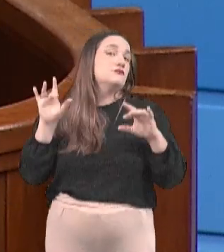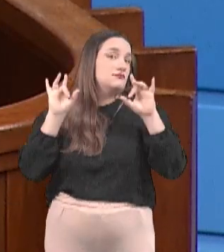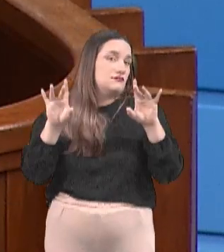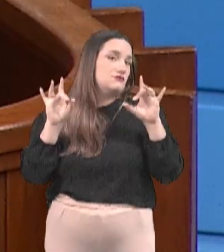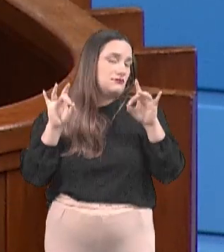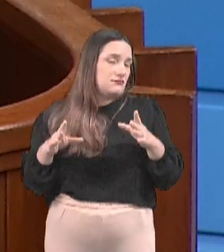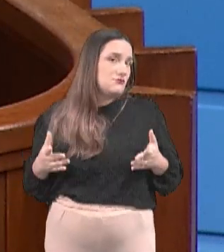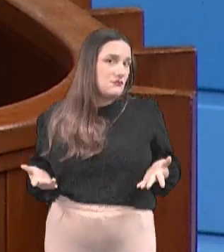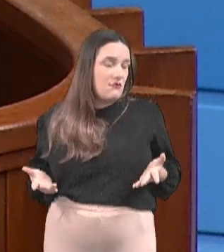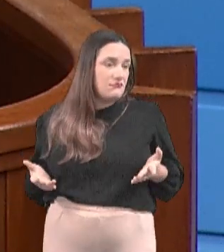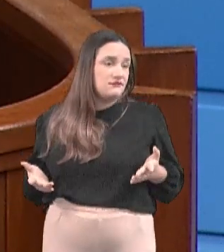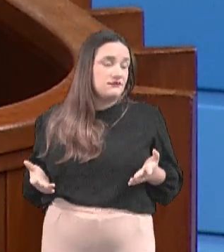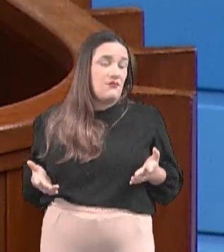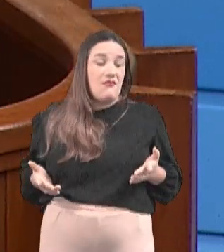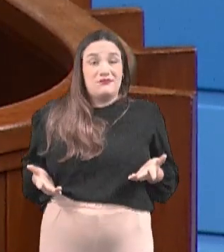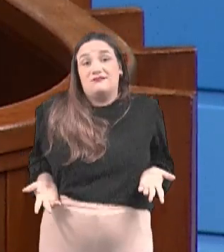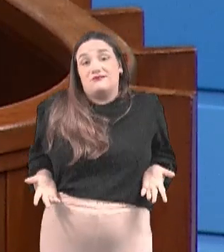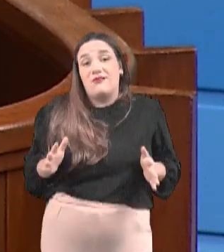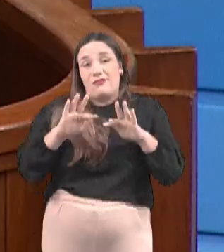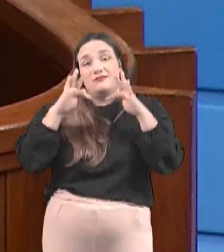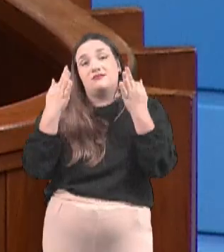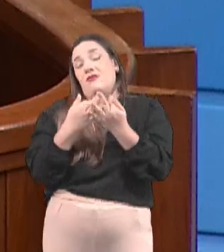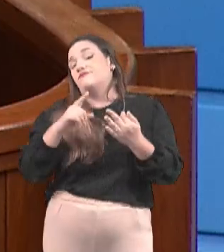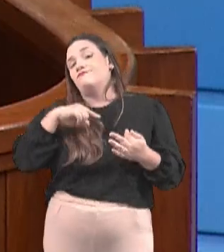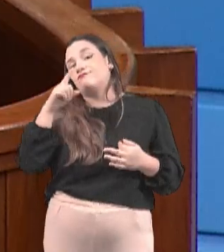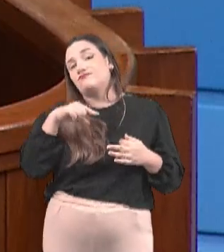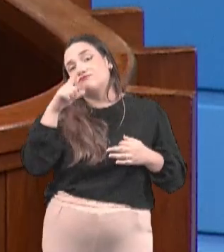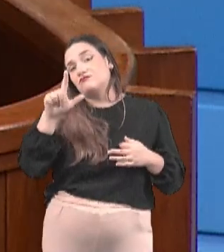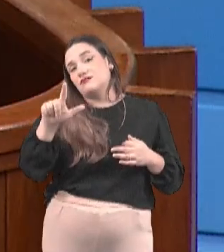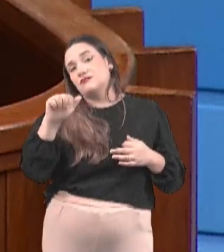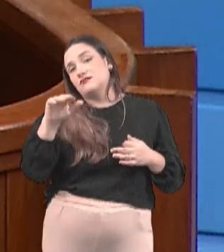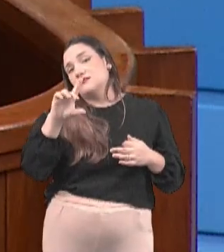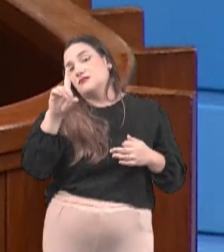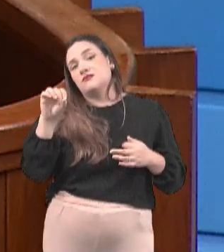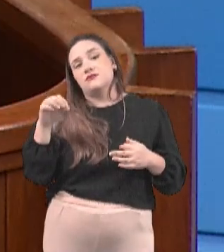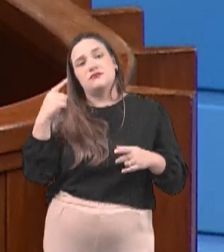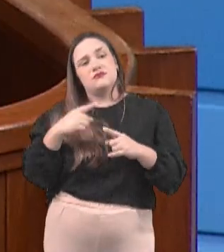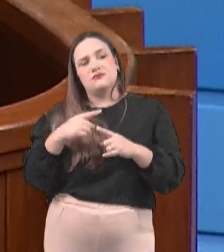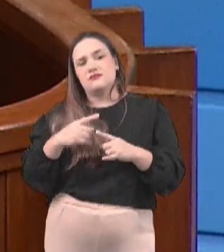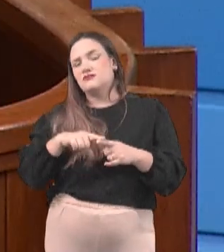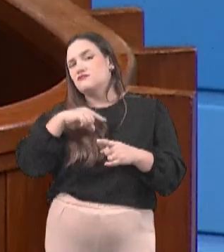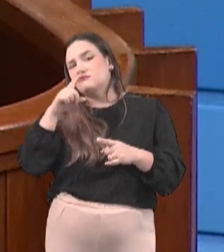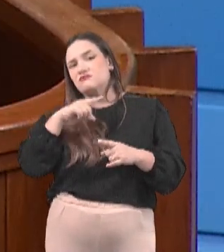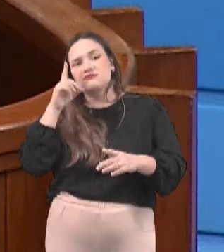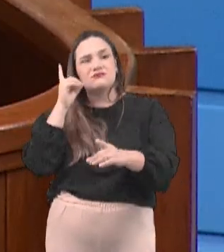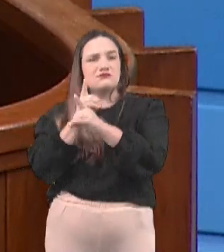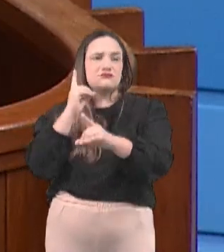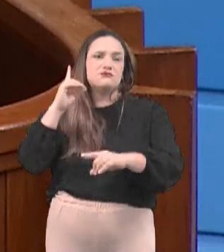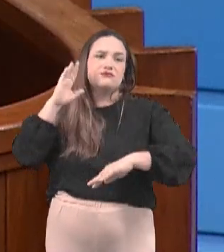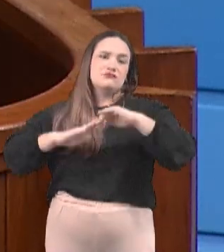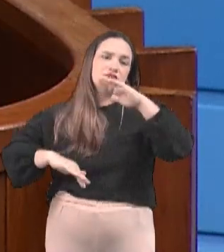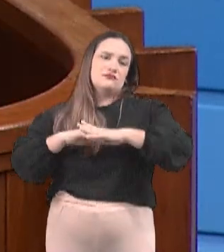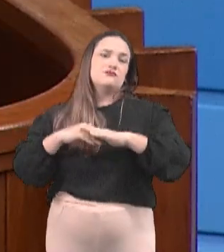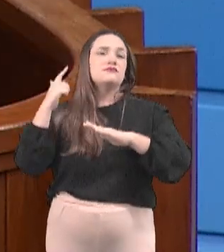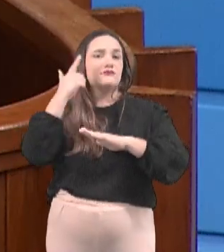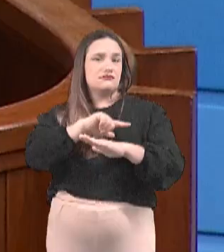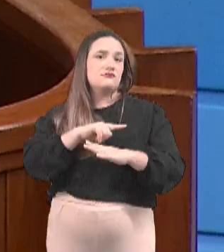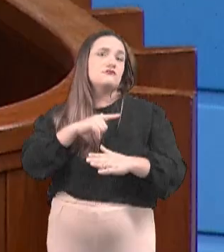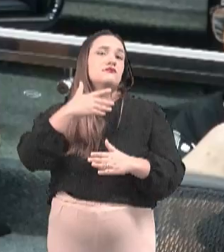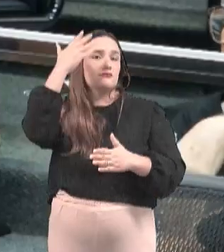muitas famílias não conseguem o laudo justamente pela dificuldade de encontrar os profissionais para